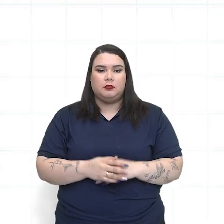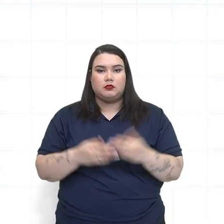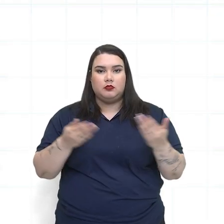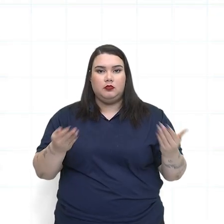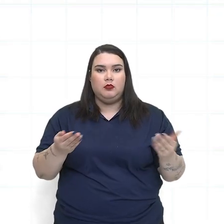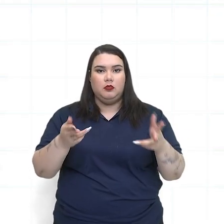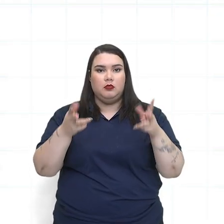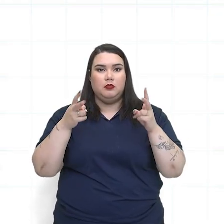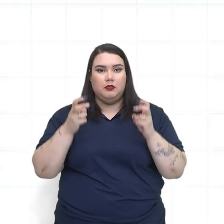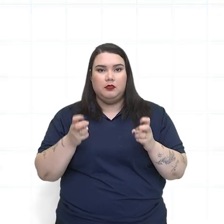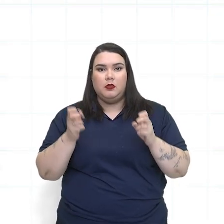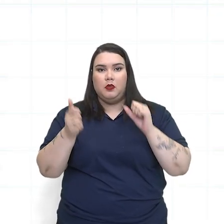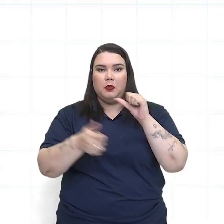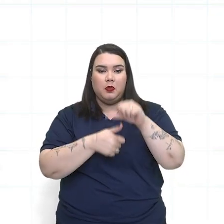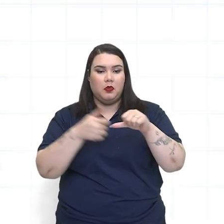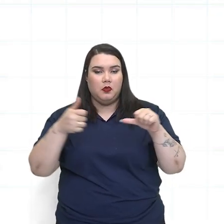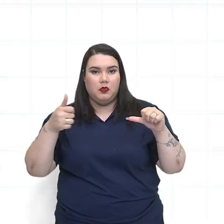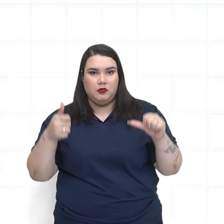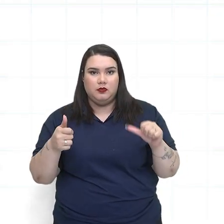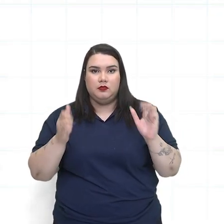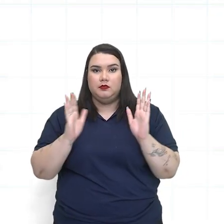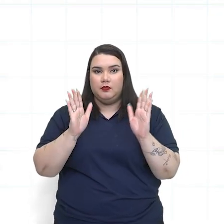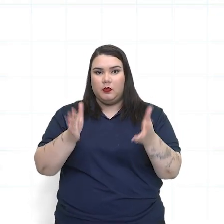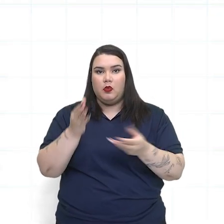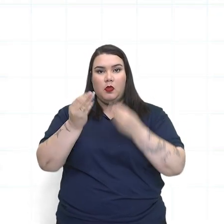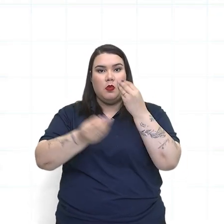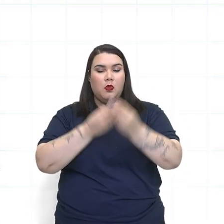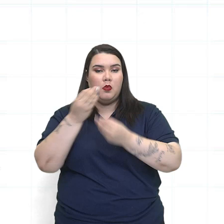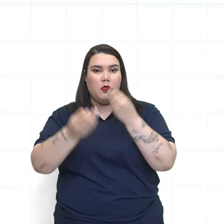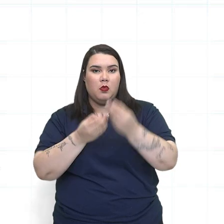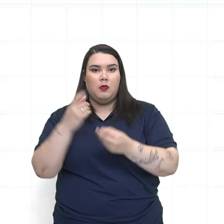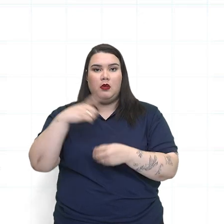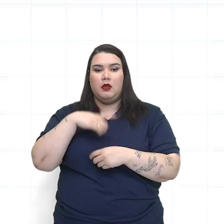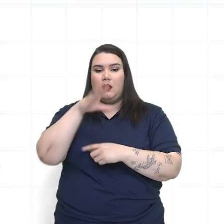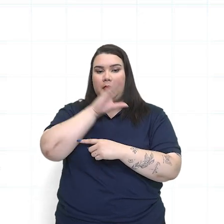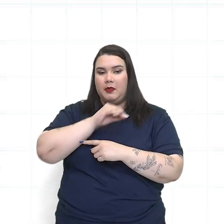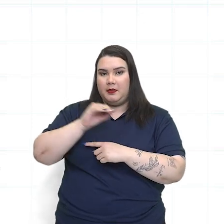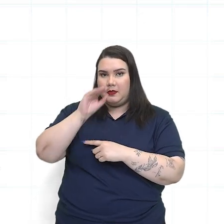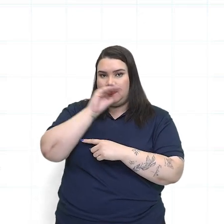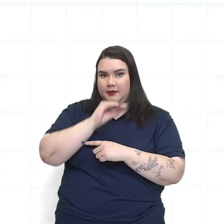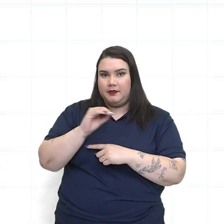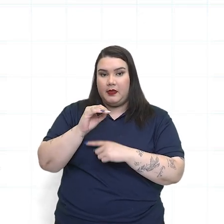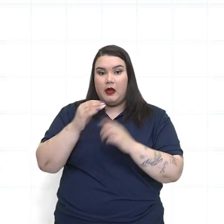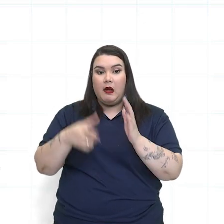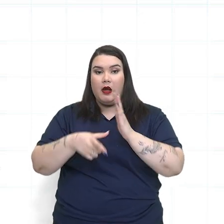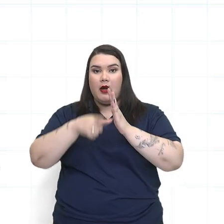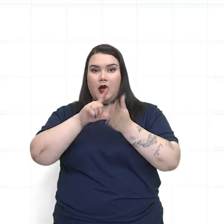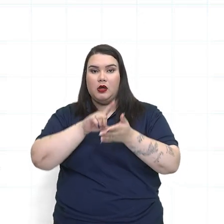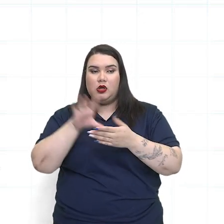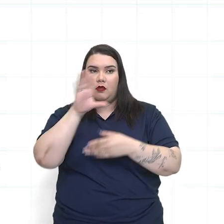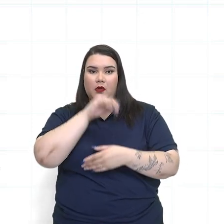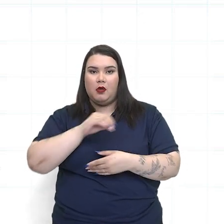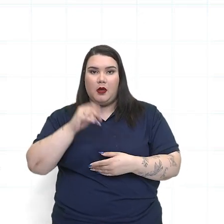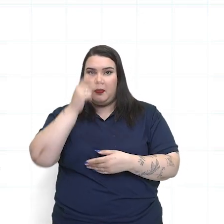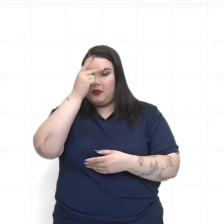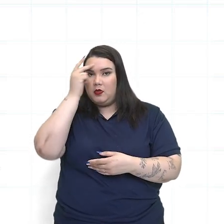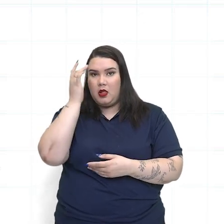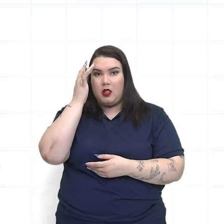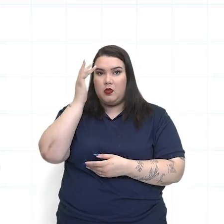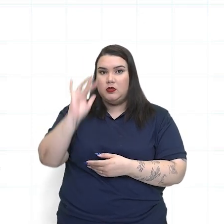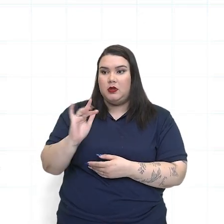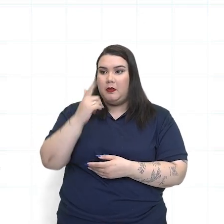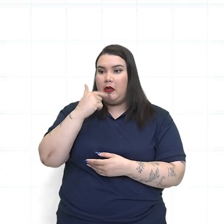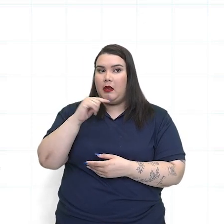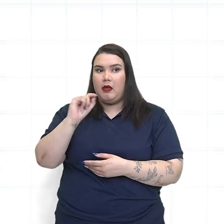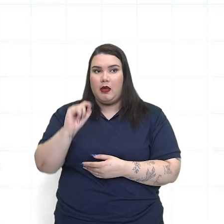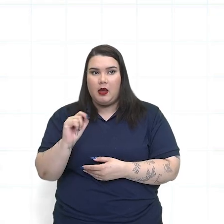Então, observa que já mudou um pouco a forma, a maneira dela falar. Enquanto ela estava falando com uma pessoa que ela não sabia quem